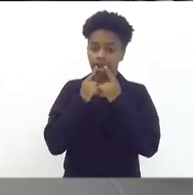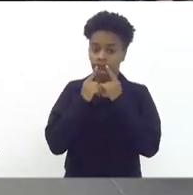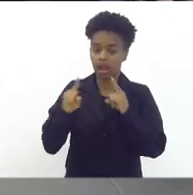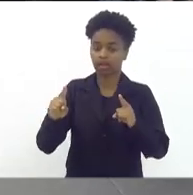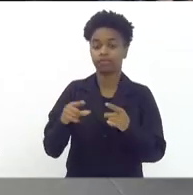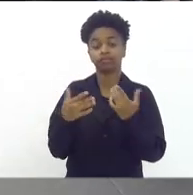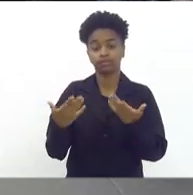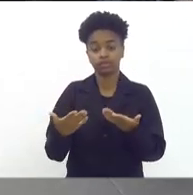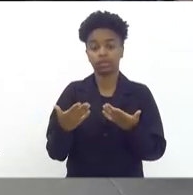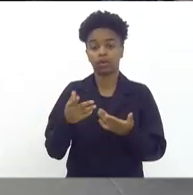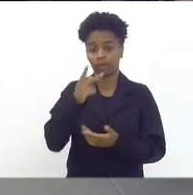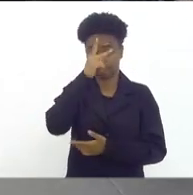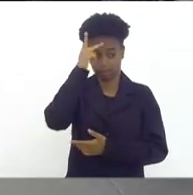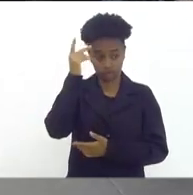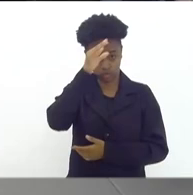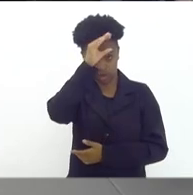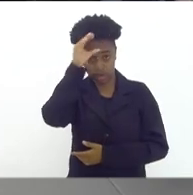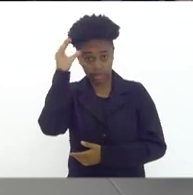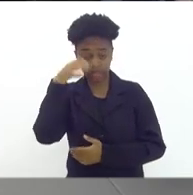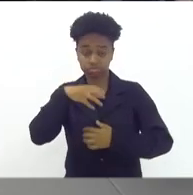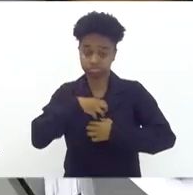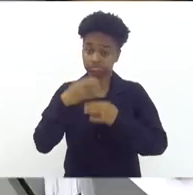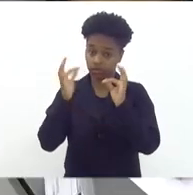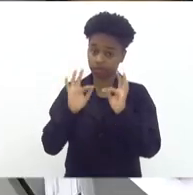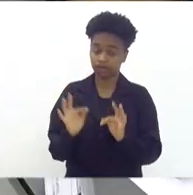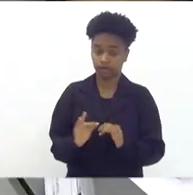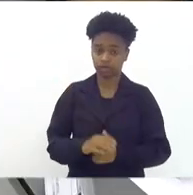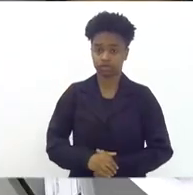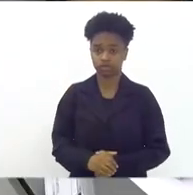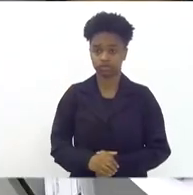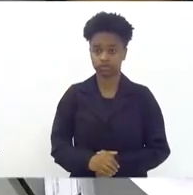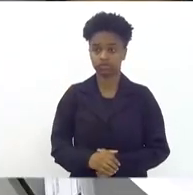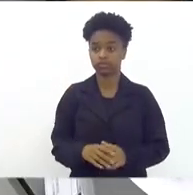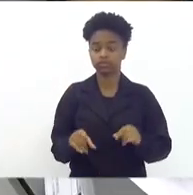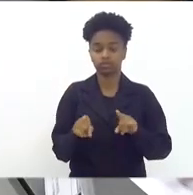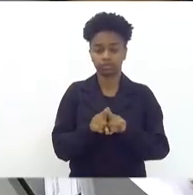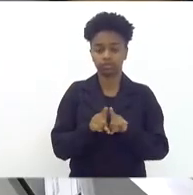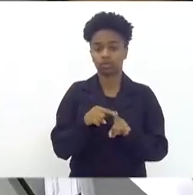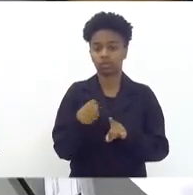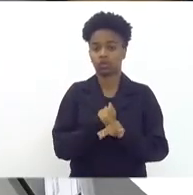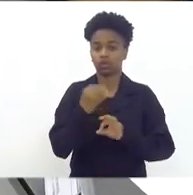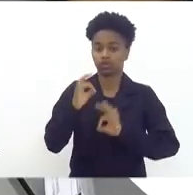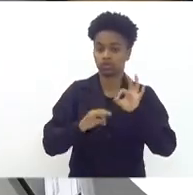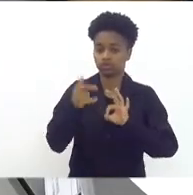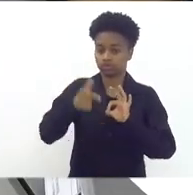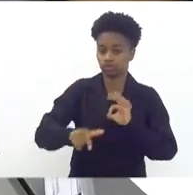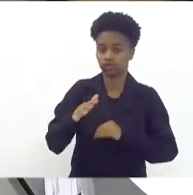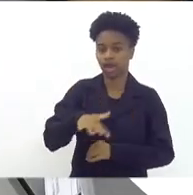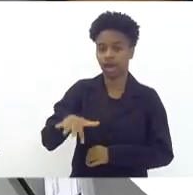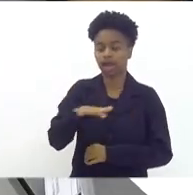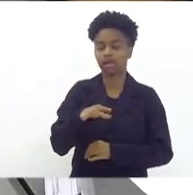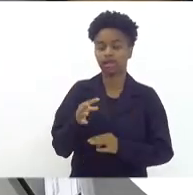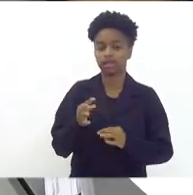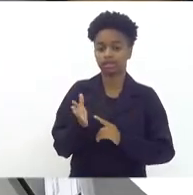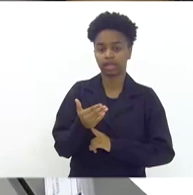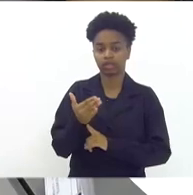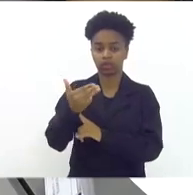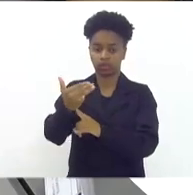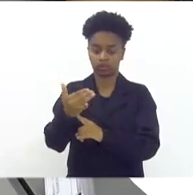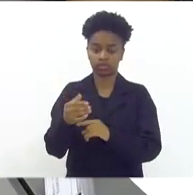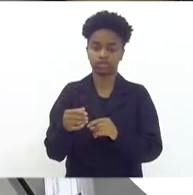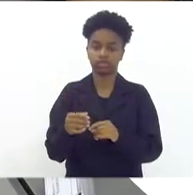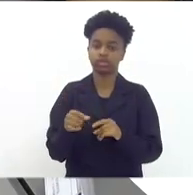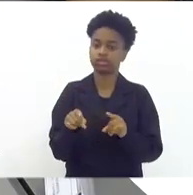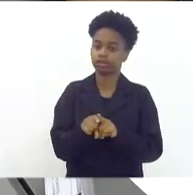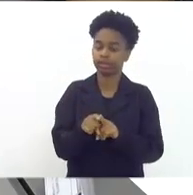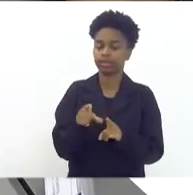satisfação para o usuário e a gente reformulou também toda a área de TI a gente tem hoje um servidor cedido